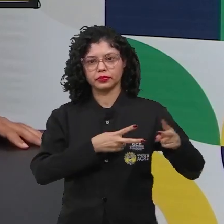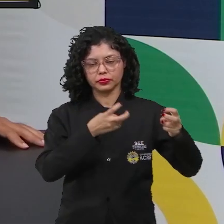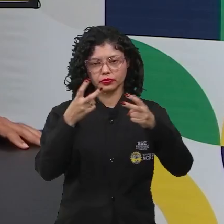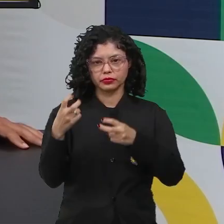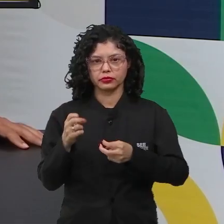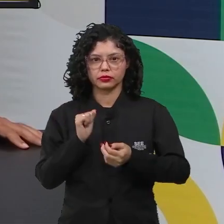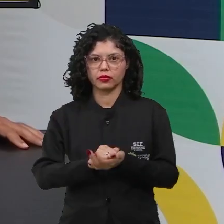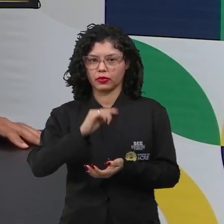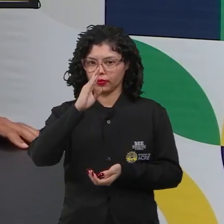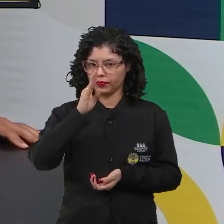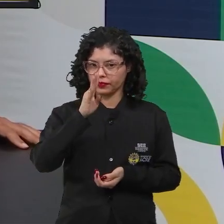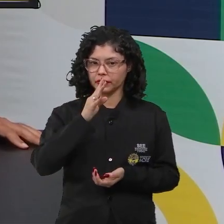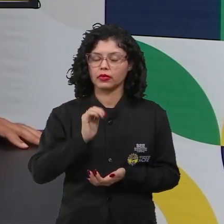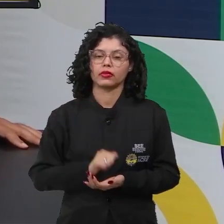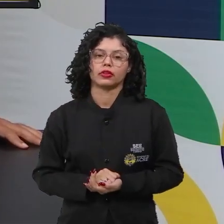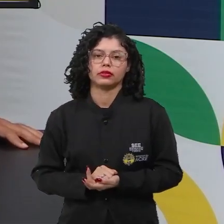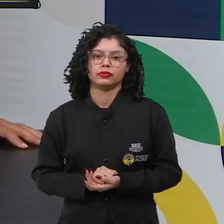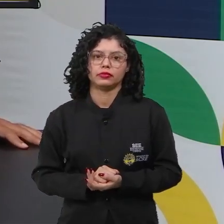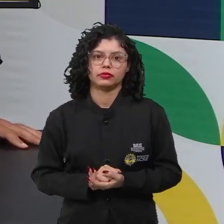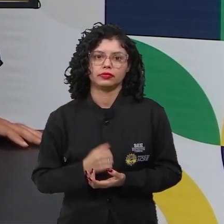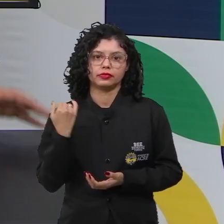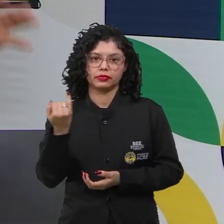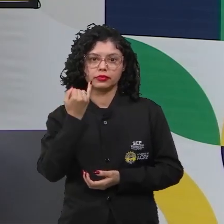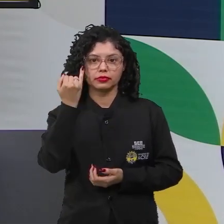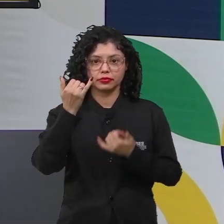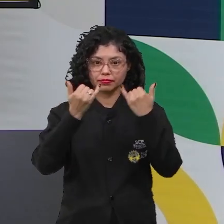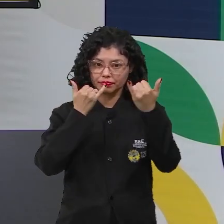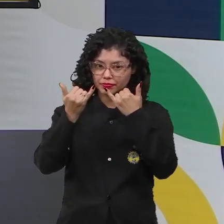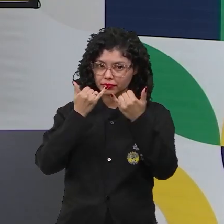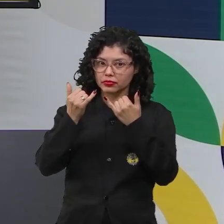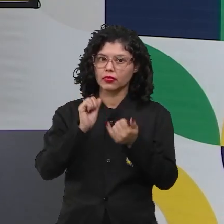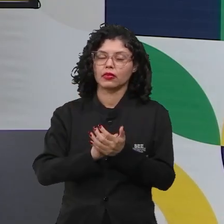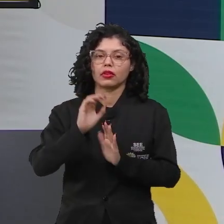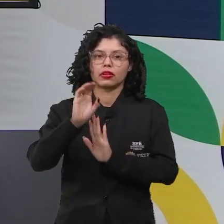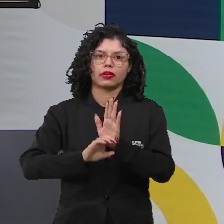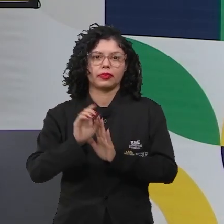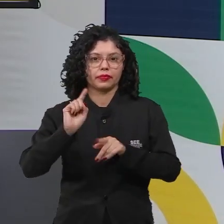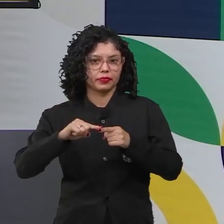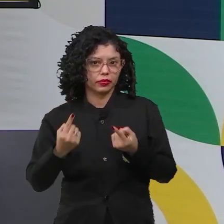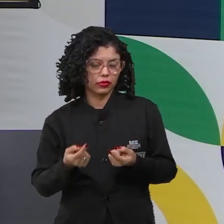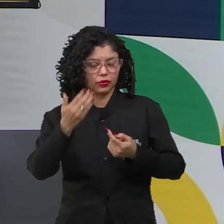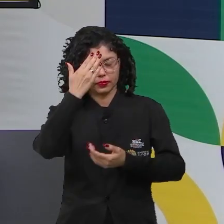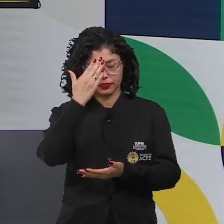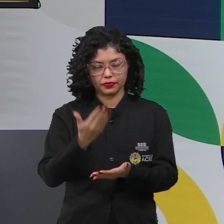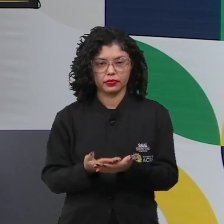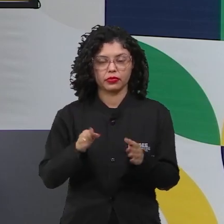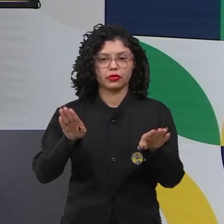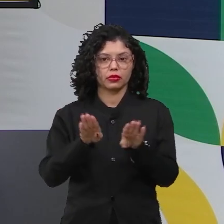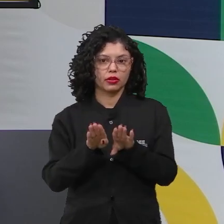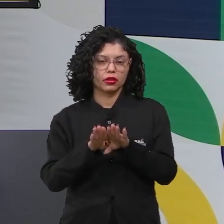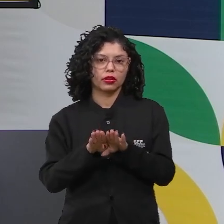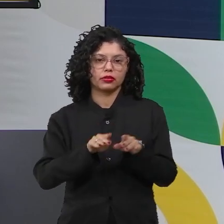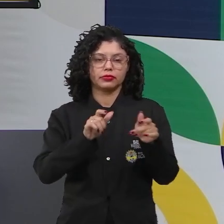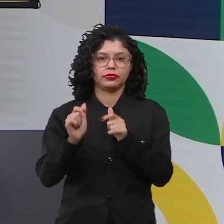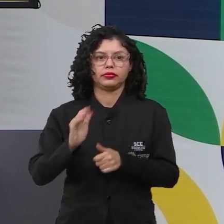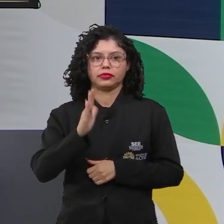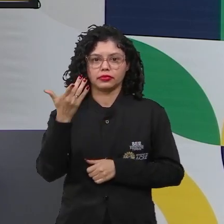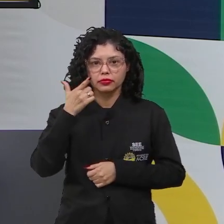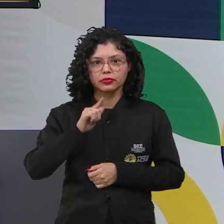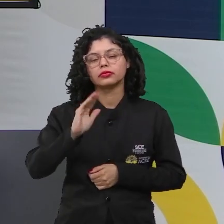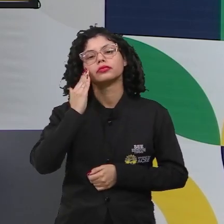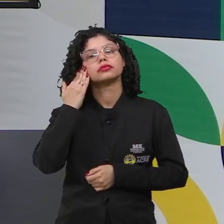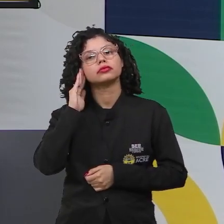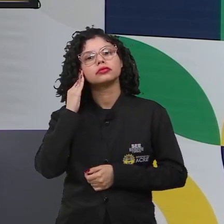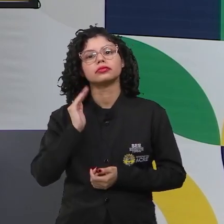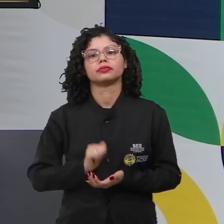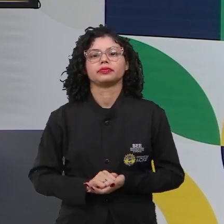perspectiva crítica, muita informação, muito conteúdo, mas que eu acredito que você se localizou,